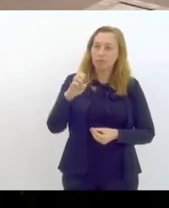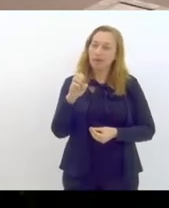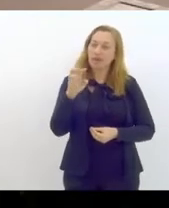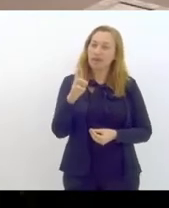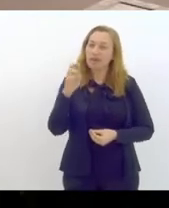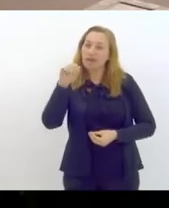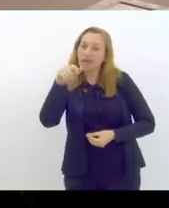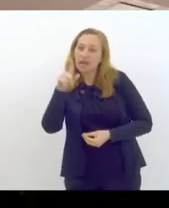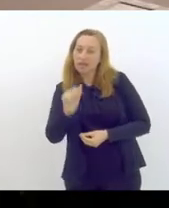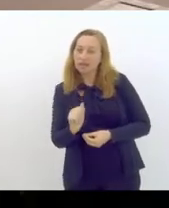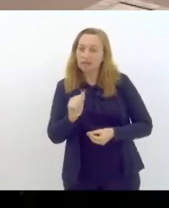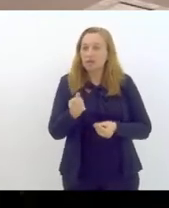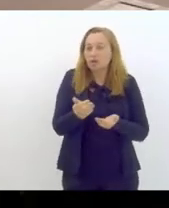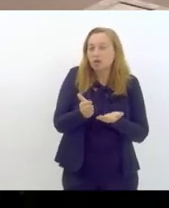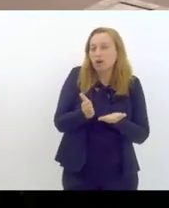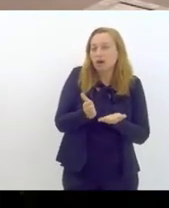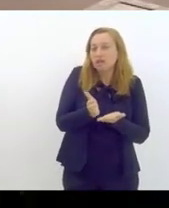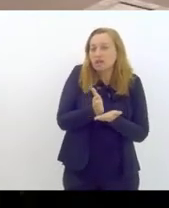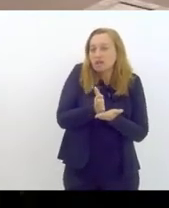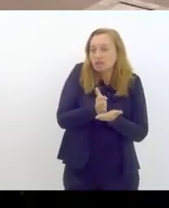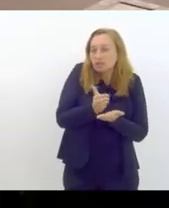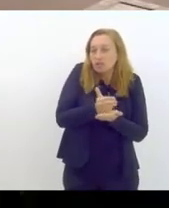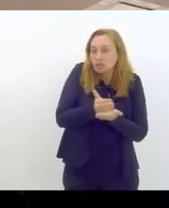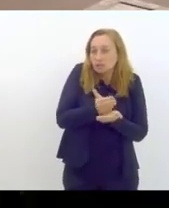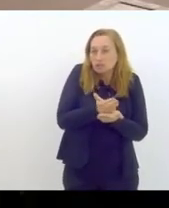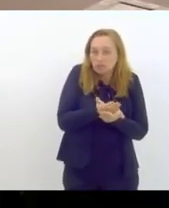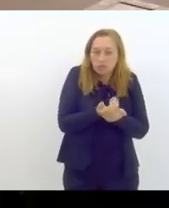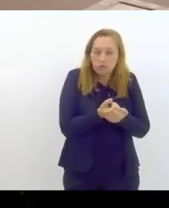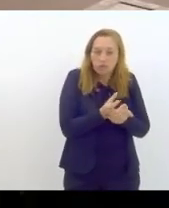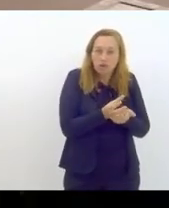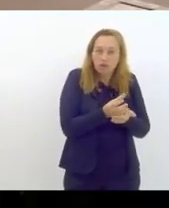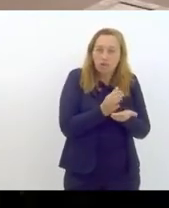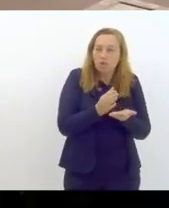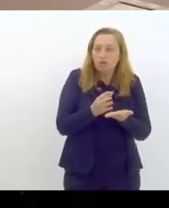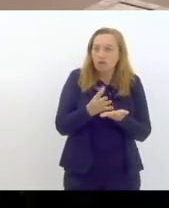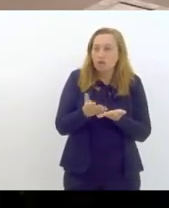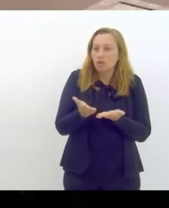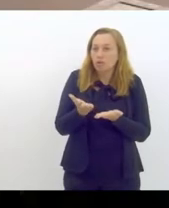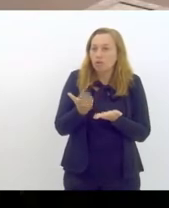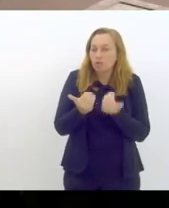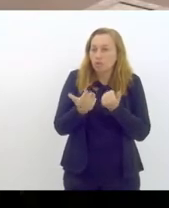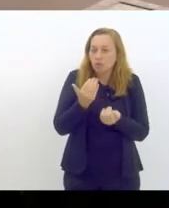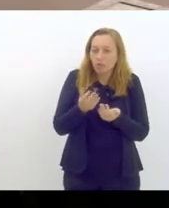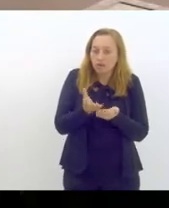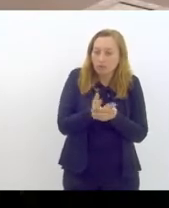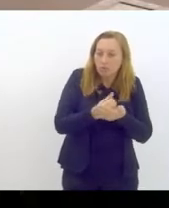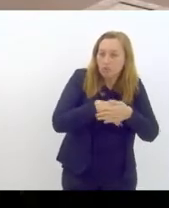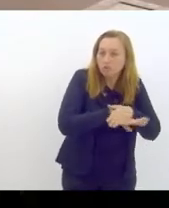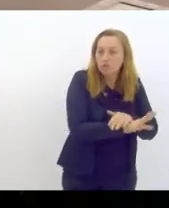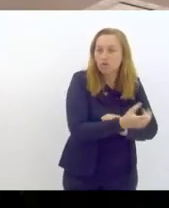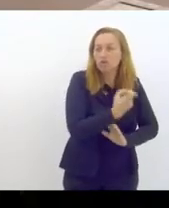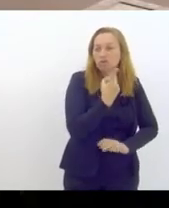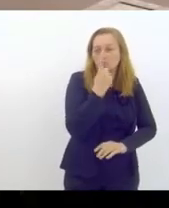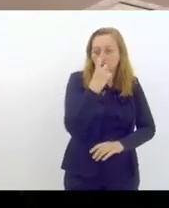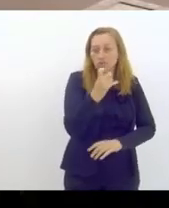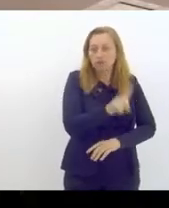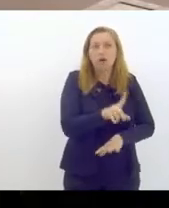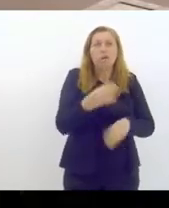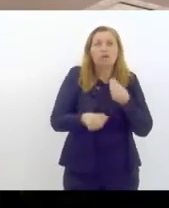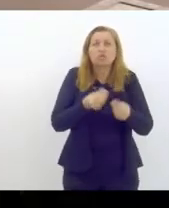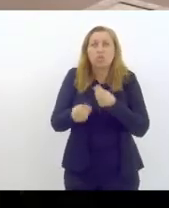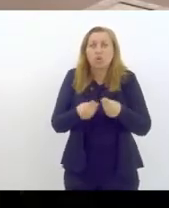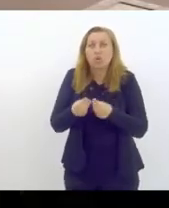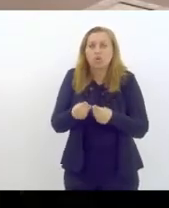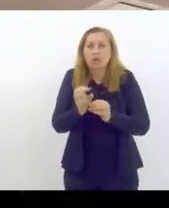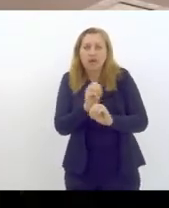aquela merenda, o que sobra, às vezes, ele é jogado no lixo. Mas como é que a gente está falando em educação ambiental, falando para o jovem, se a gente, de